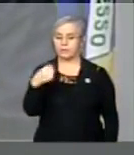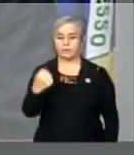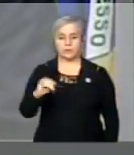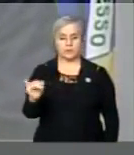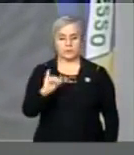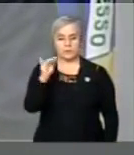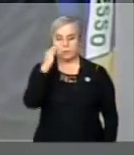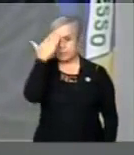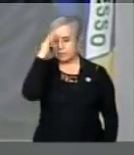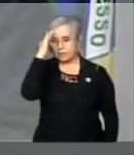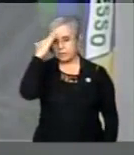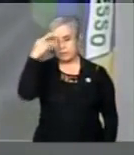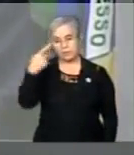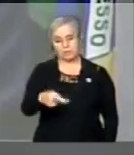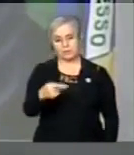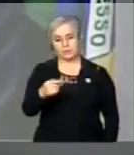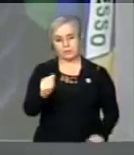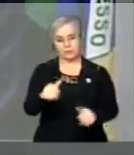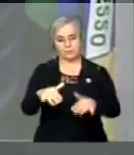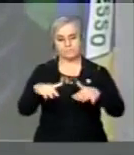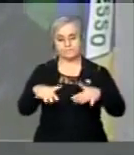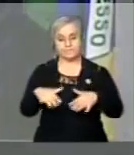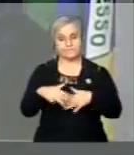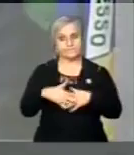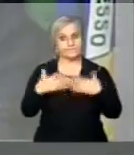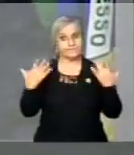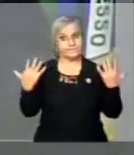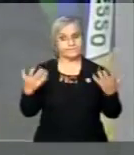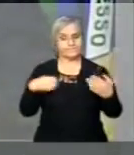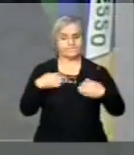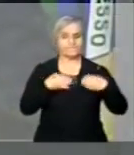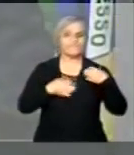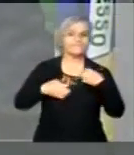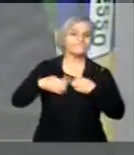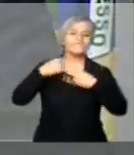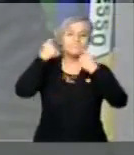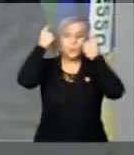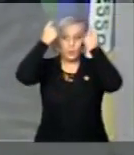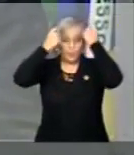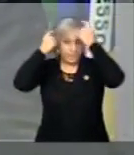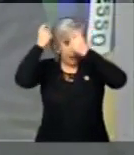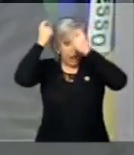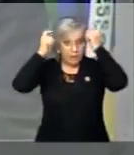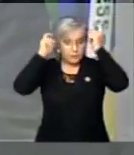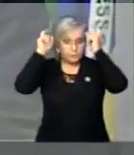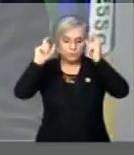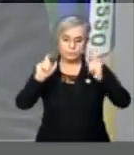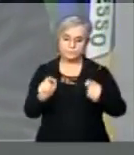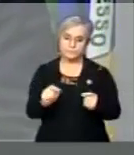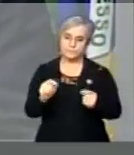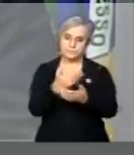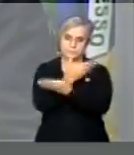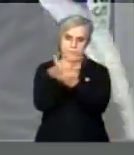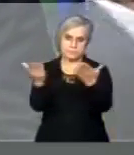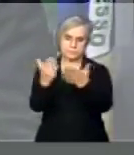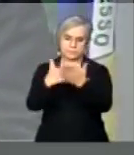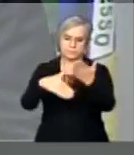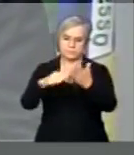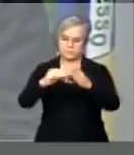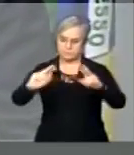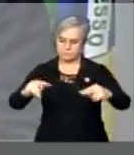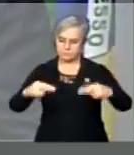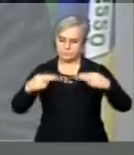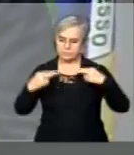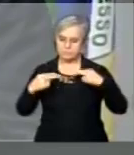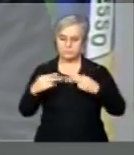importância desse Parlamento. Agora, me preocupa, e não quero deixar de falar aqui com os senhores deputados e com aqueles que nos acompanham em